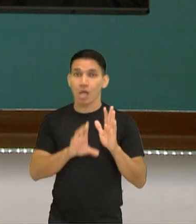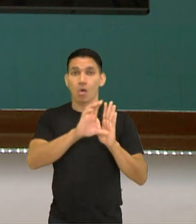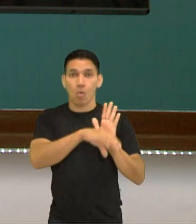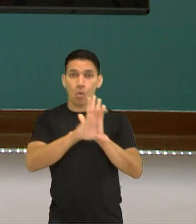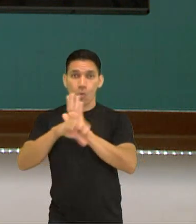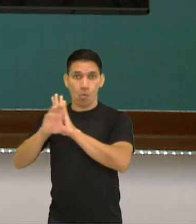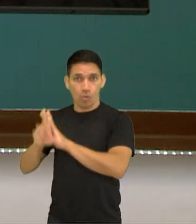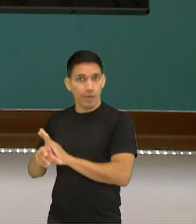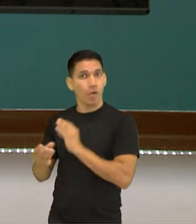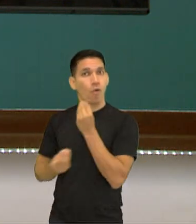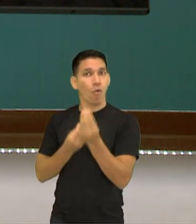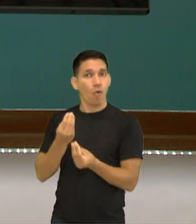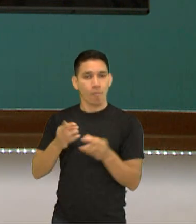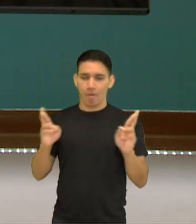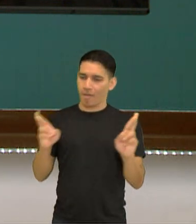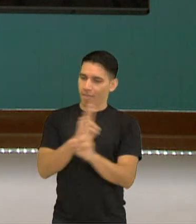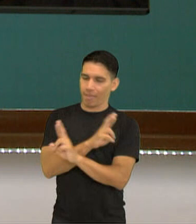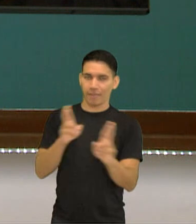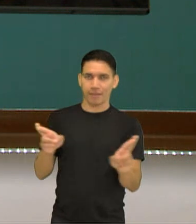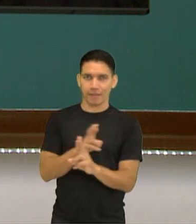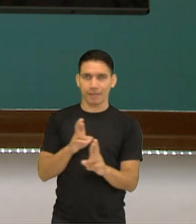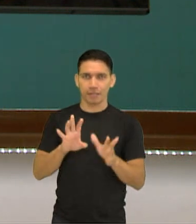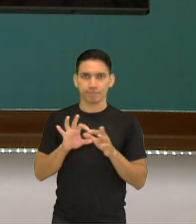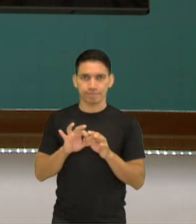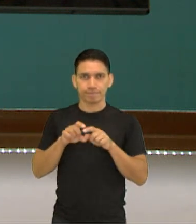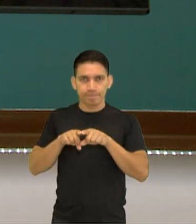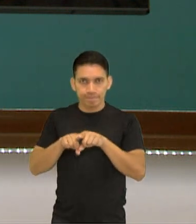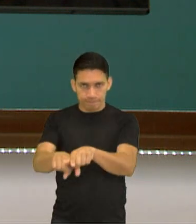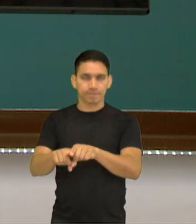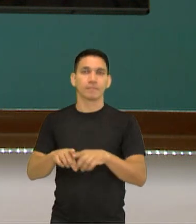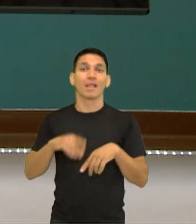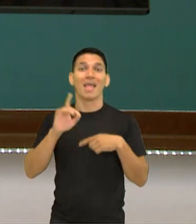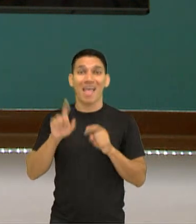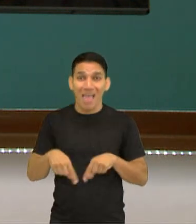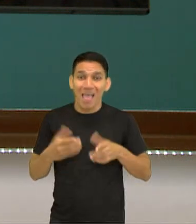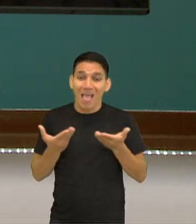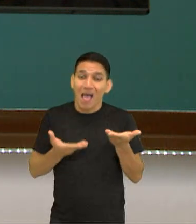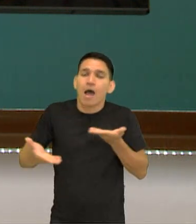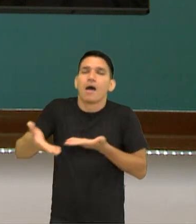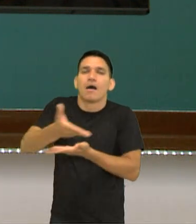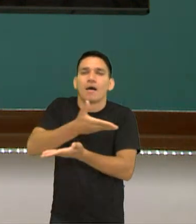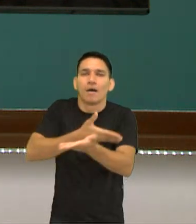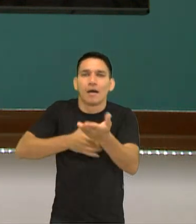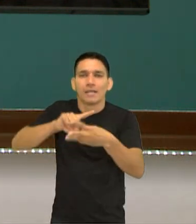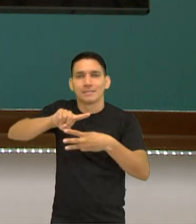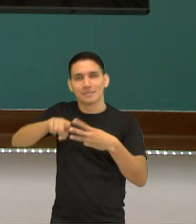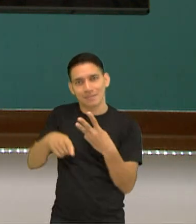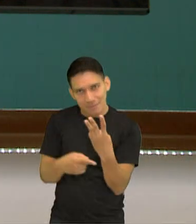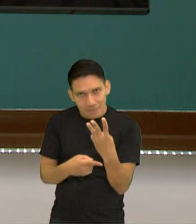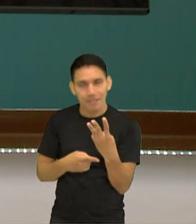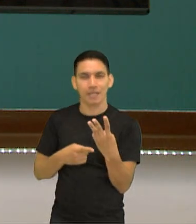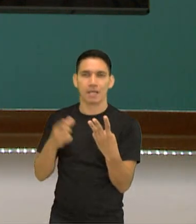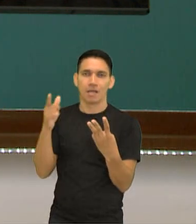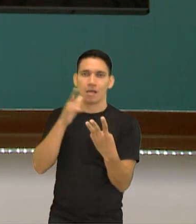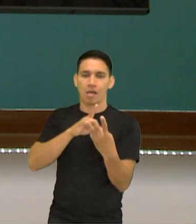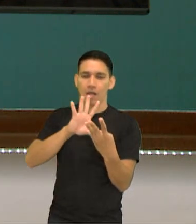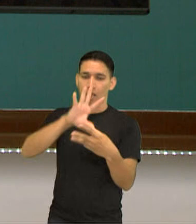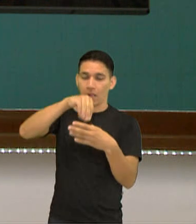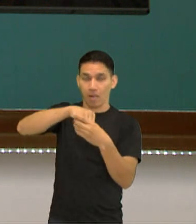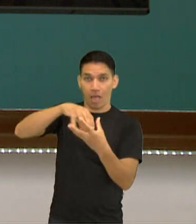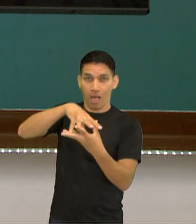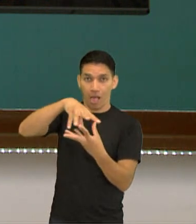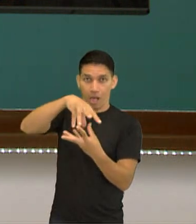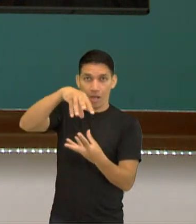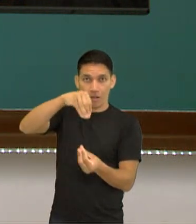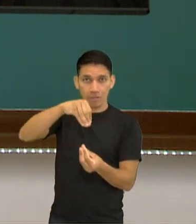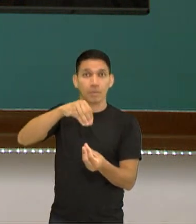conceitos como relacionados, tá? Então, essa harmonia entre as 3 partes que compõem a